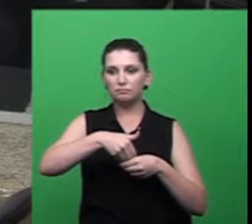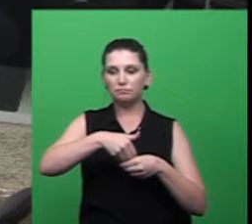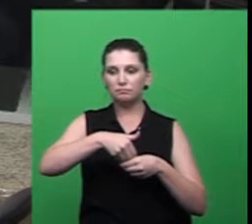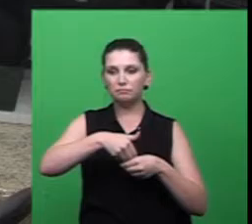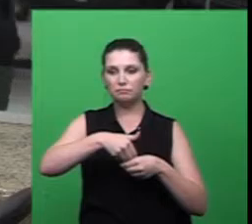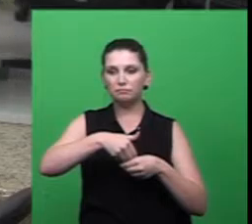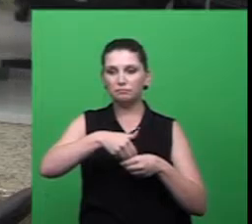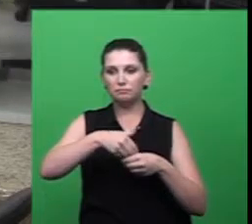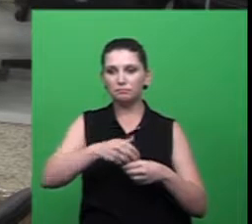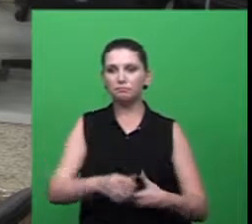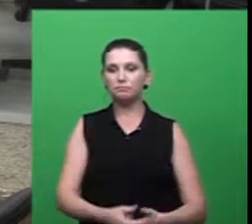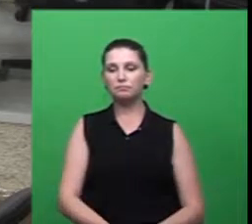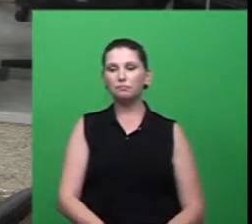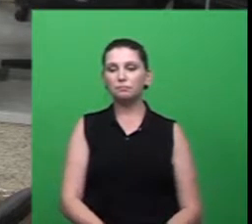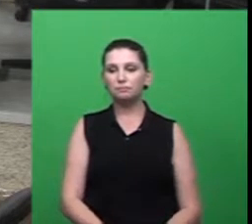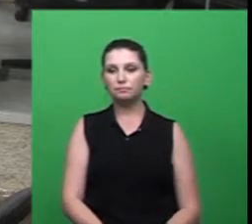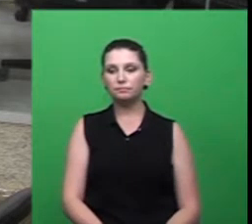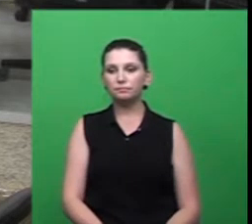Vamos lá.